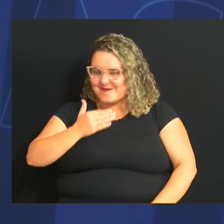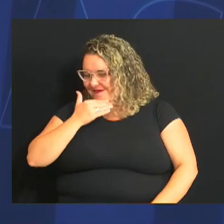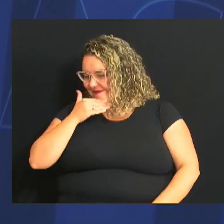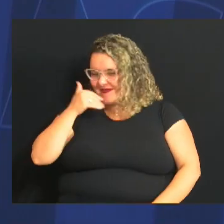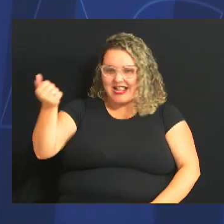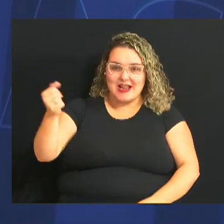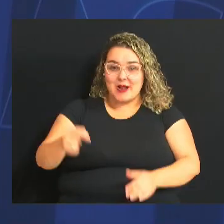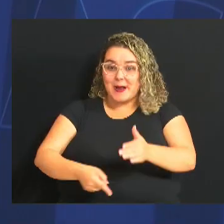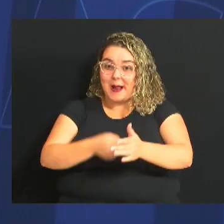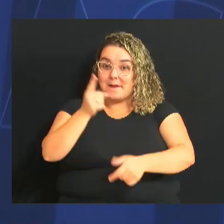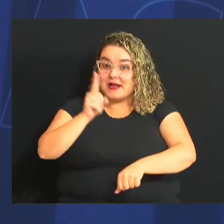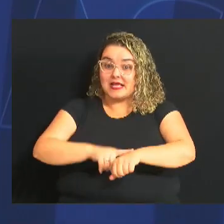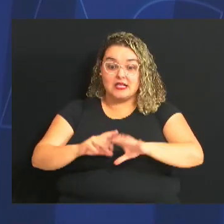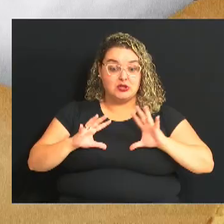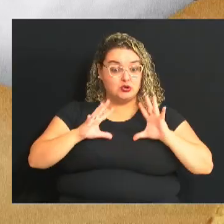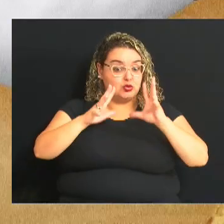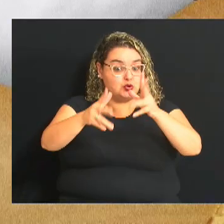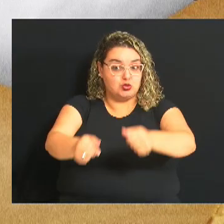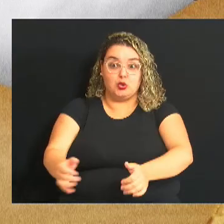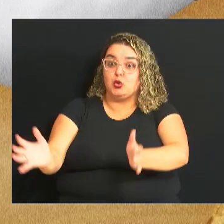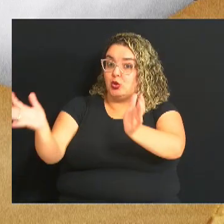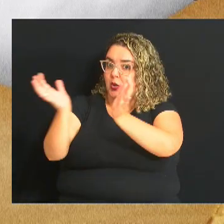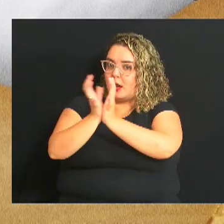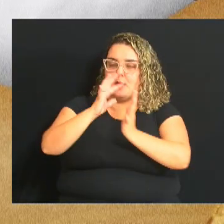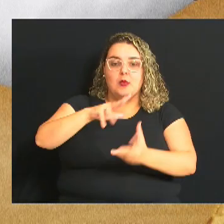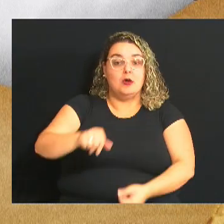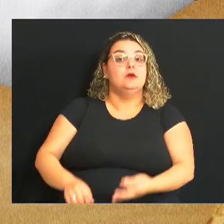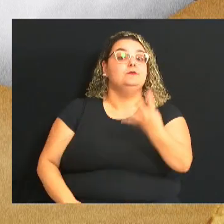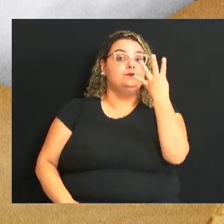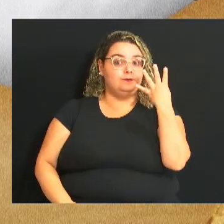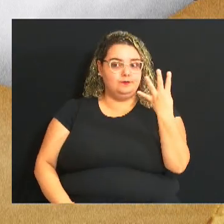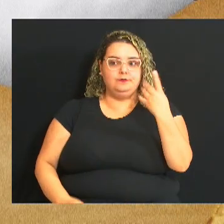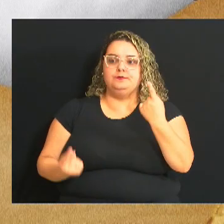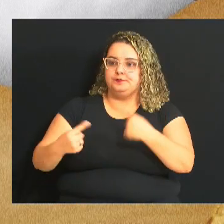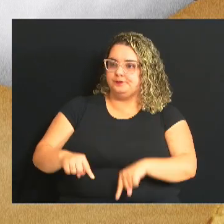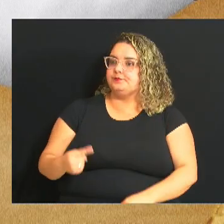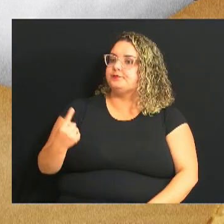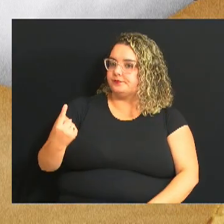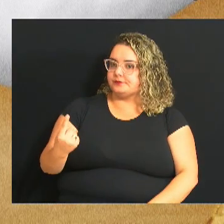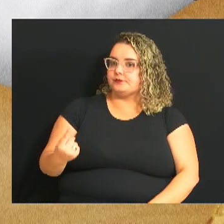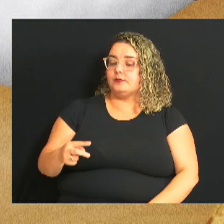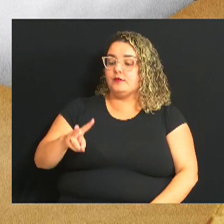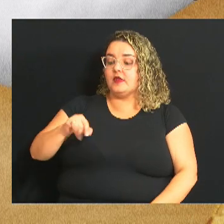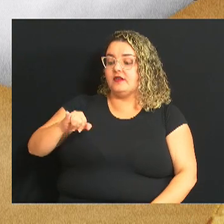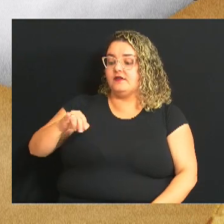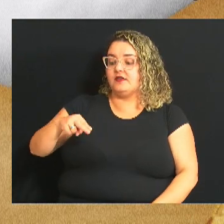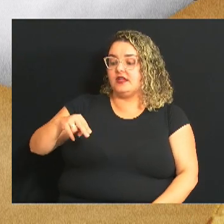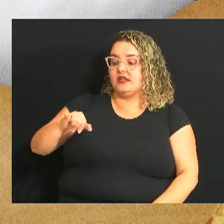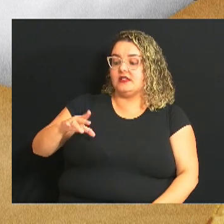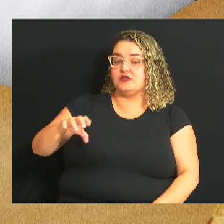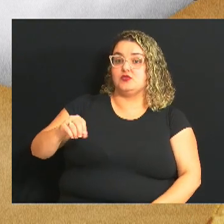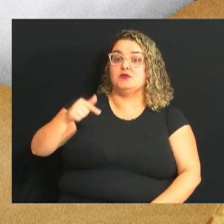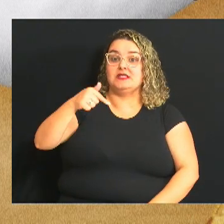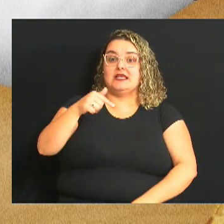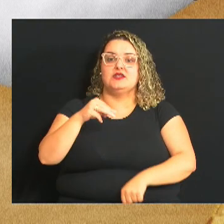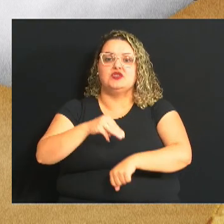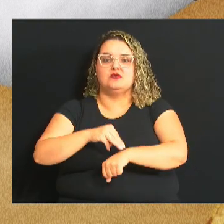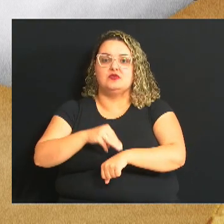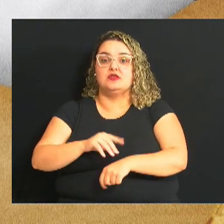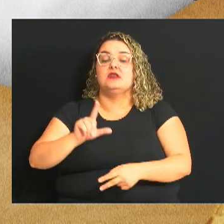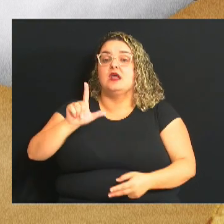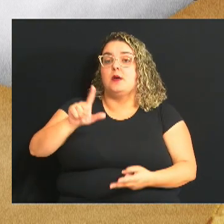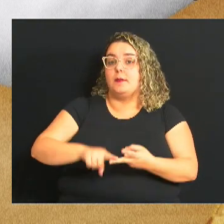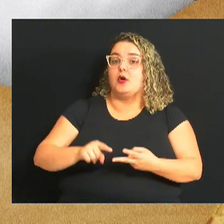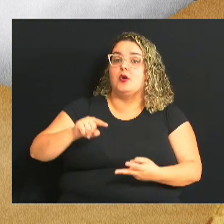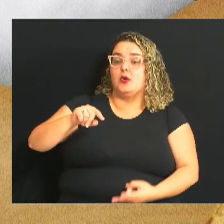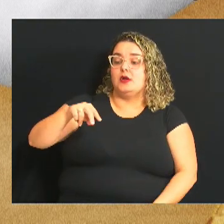em toda a Copa do Mundo, marcou 4 gols, com Vinícius Júnior logo aos 7 minutos, depois Neymar de